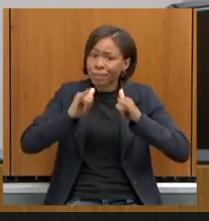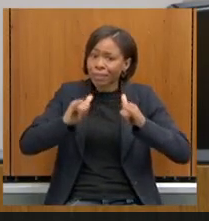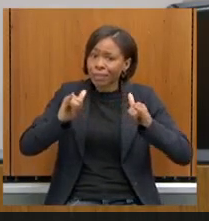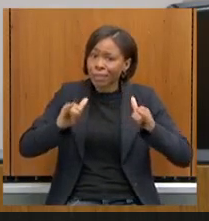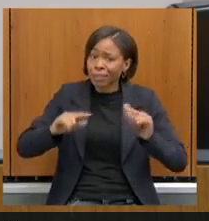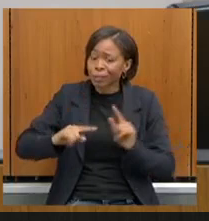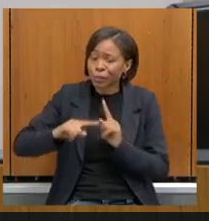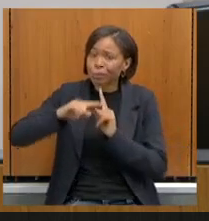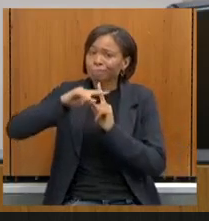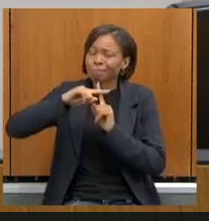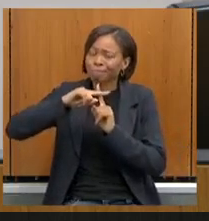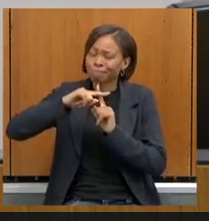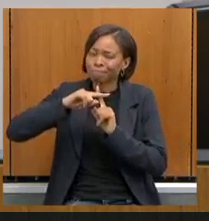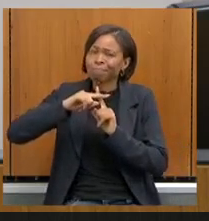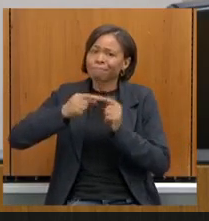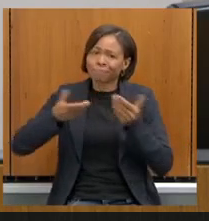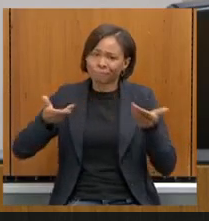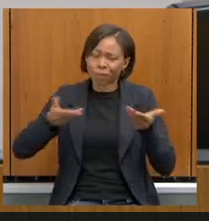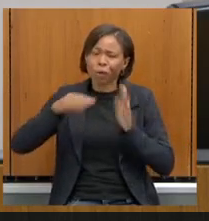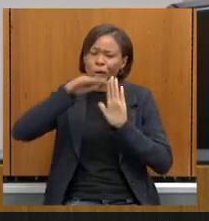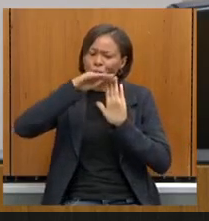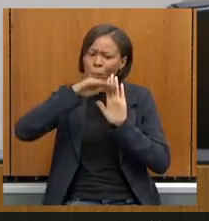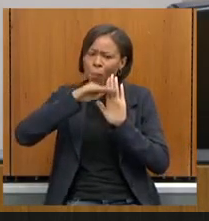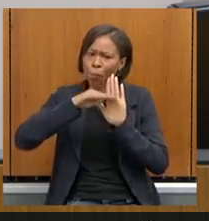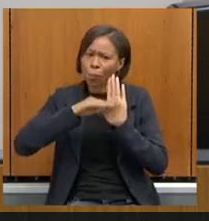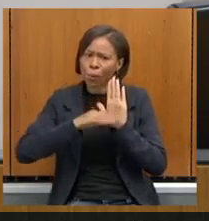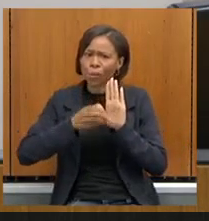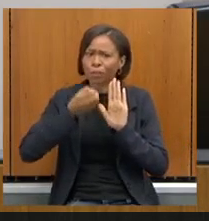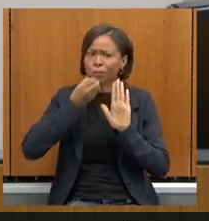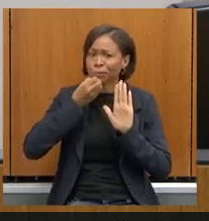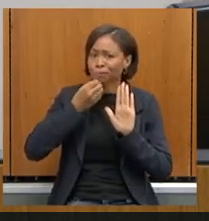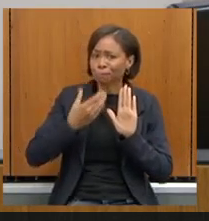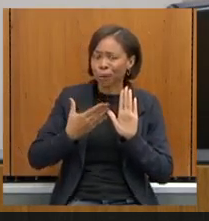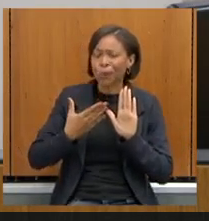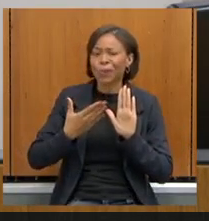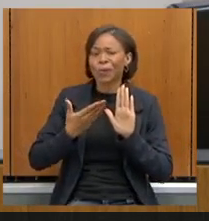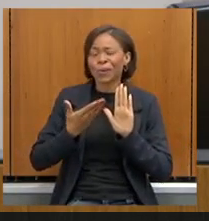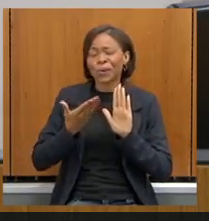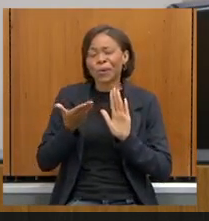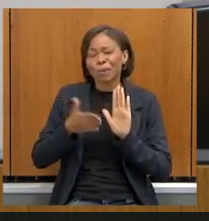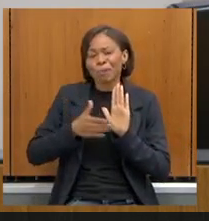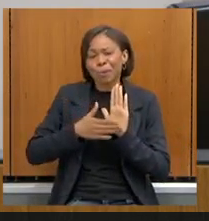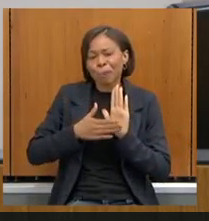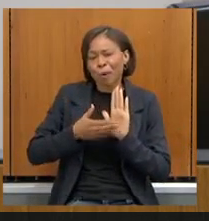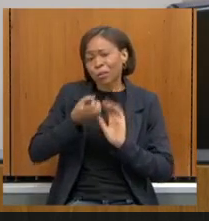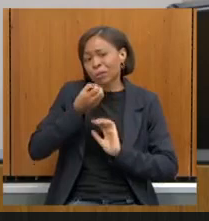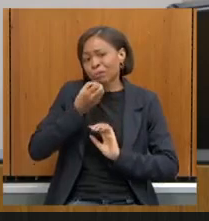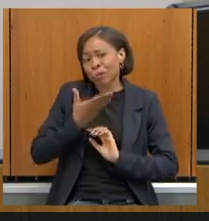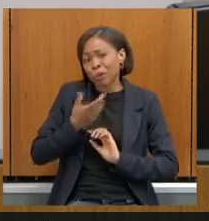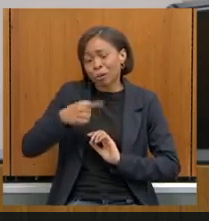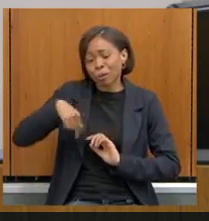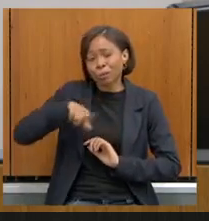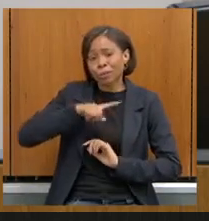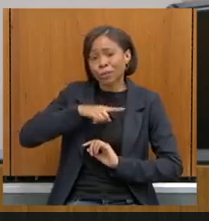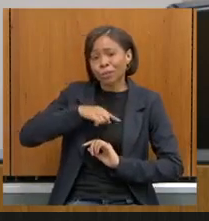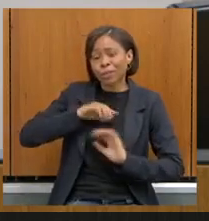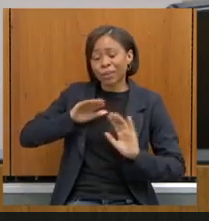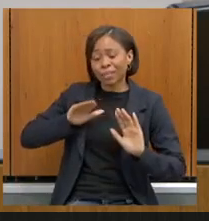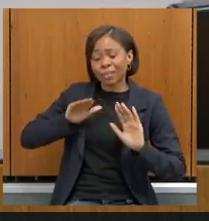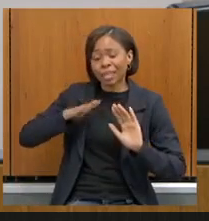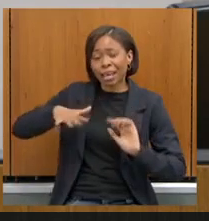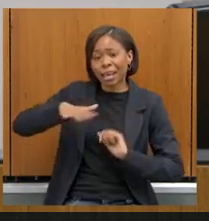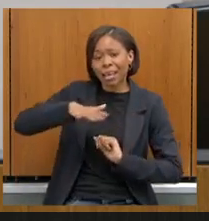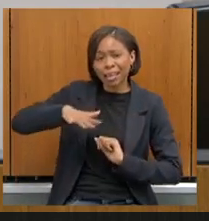e bons programas, para que realmente nós possamos abraçar essa classe que é tão importante